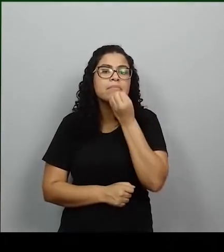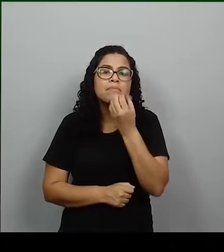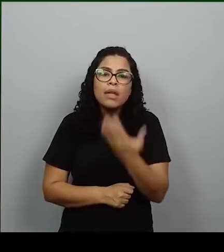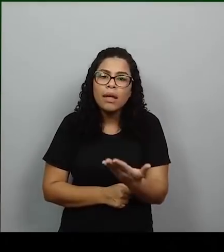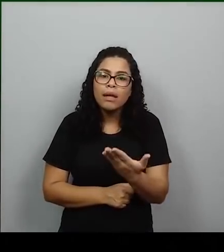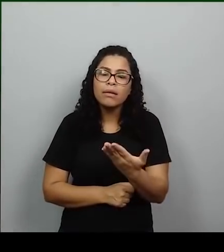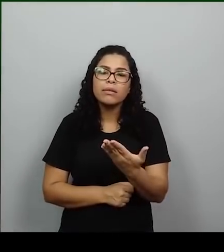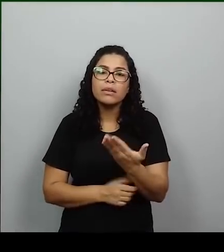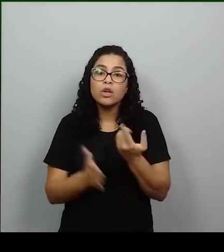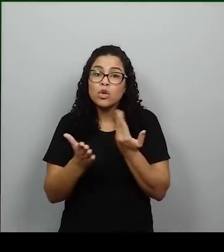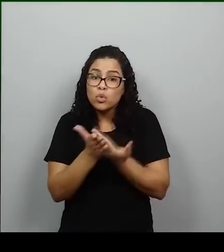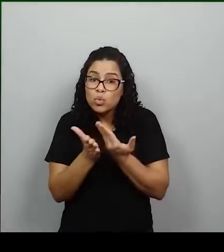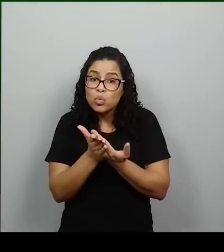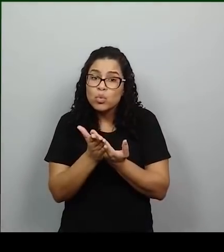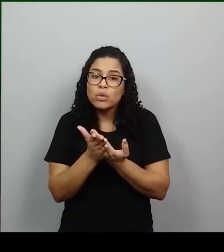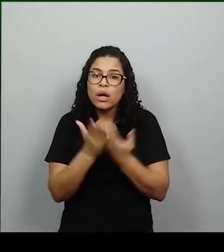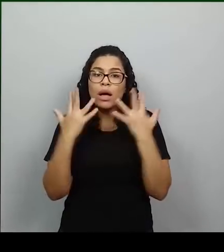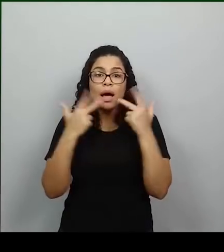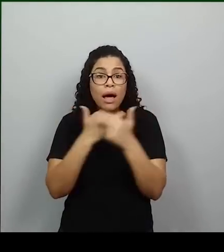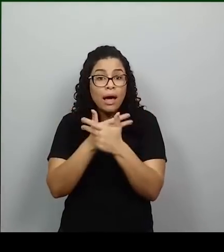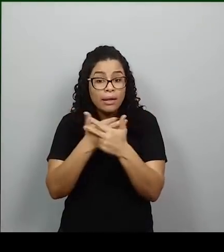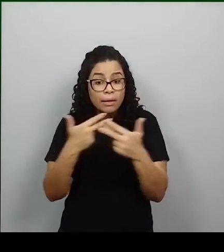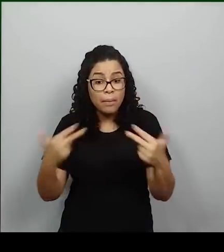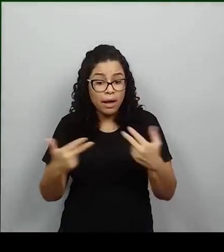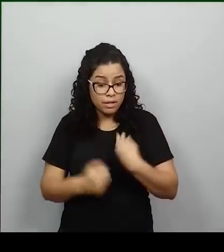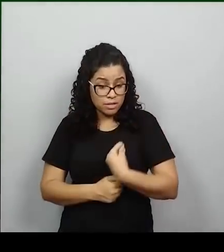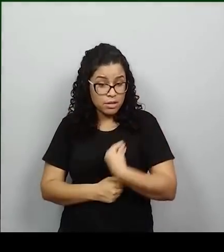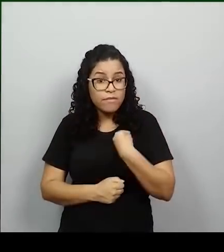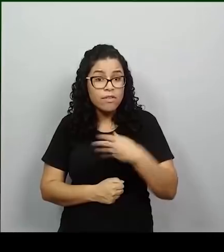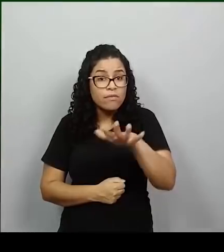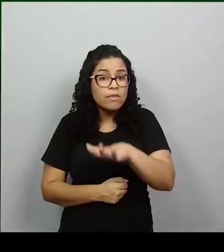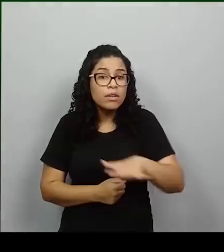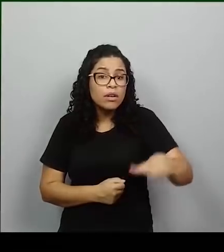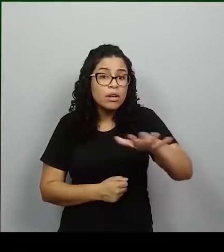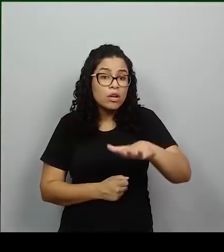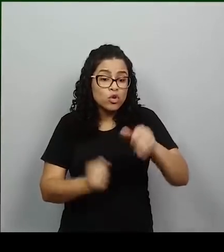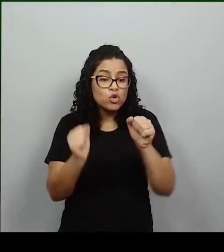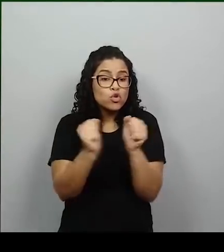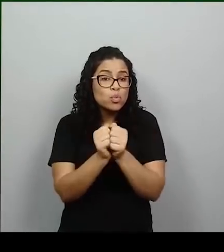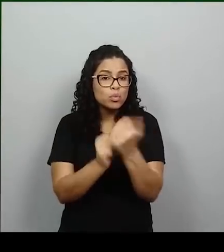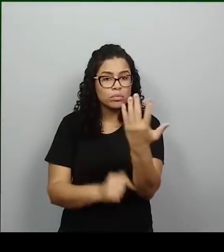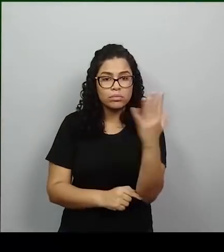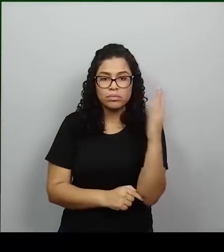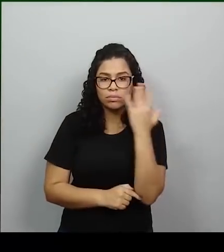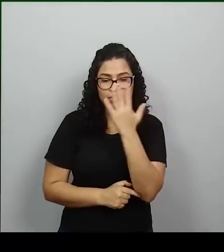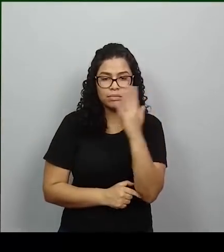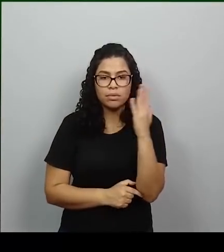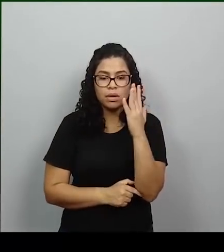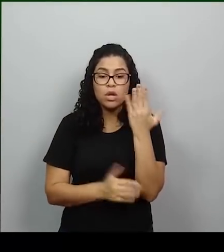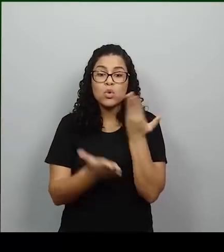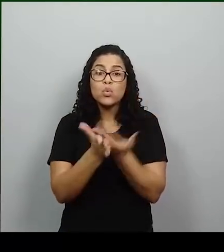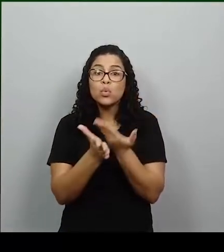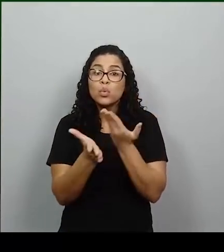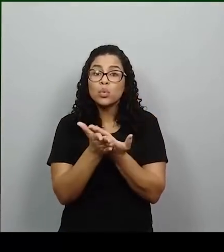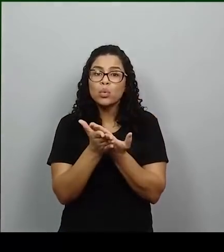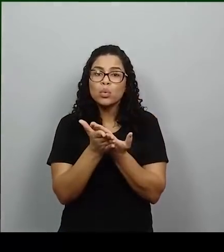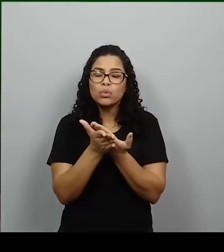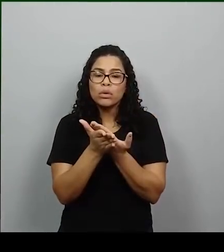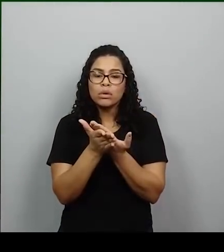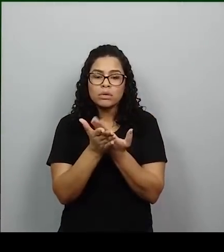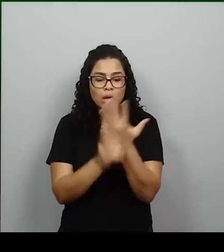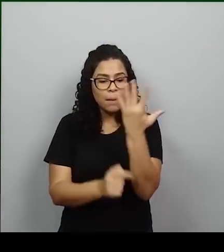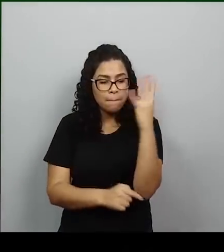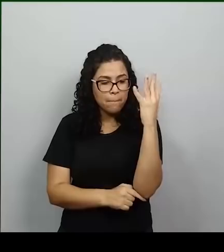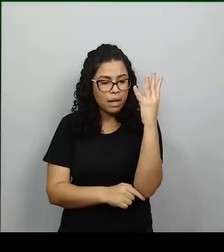lá. Ele estuda também os animais que convivem com essas plantas e ele estuda as